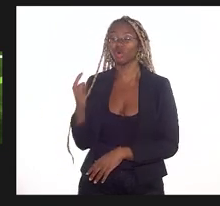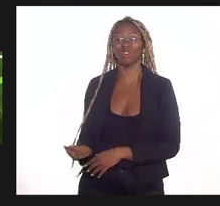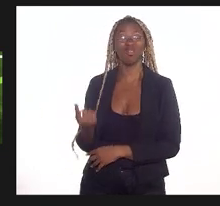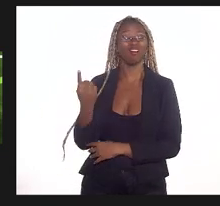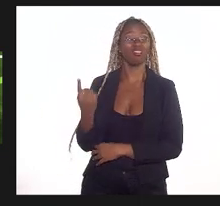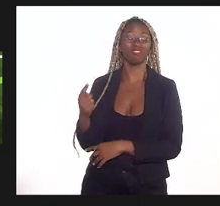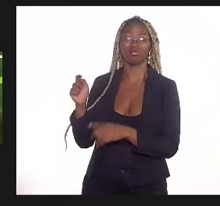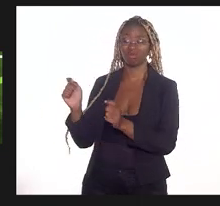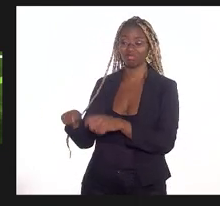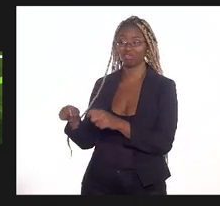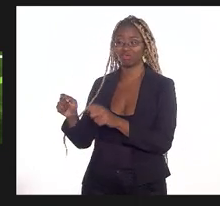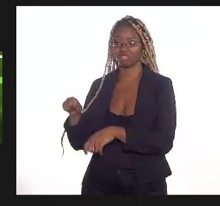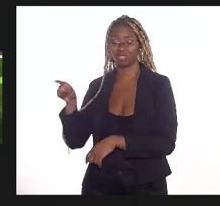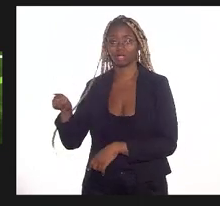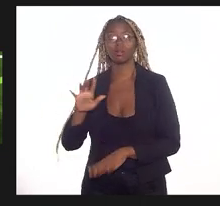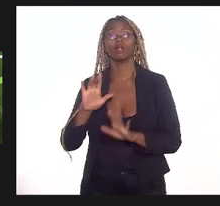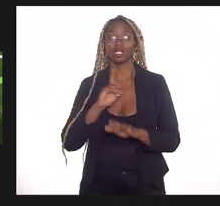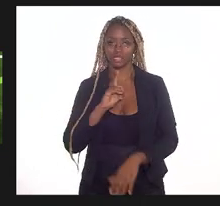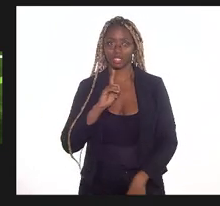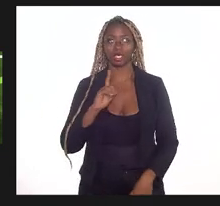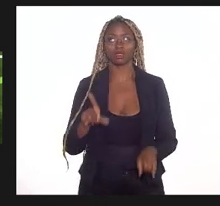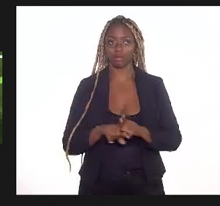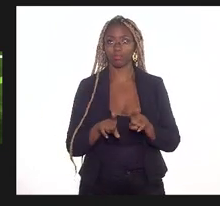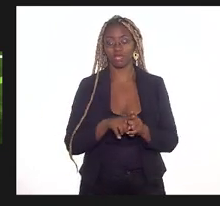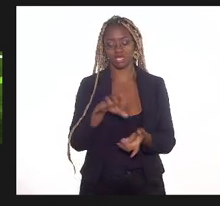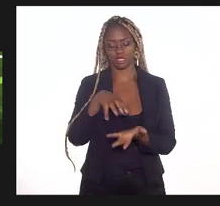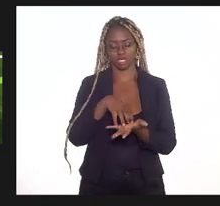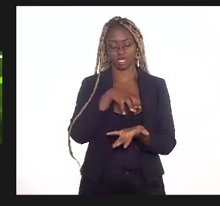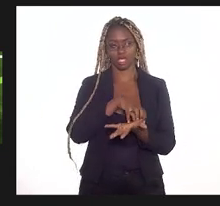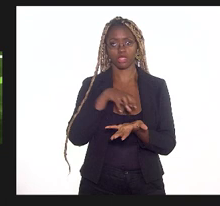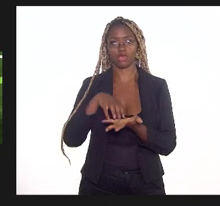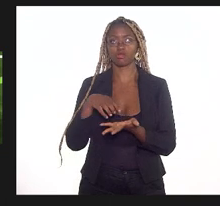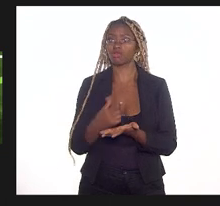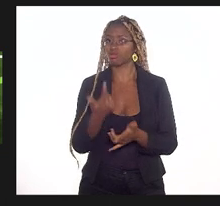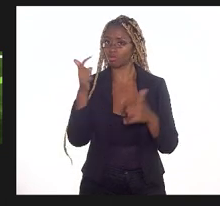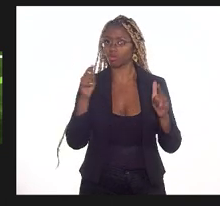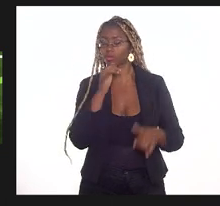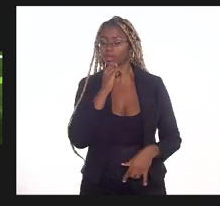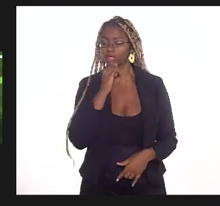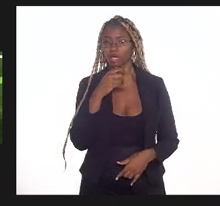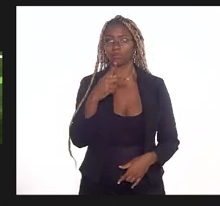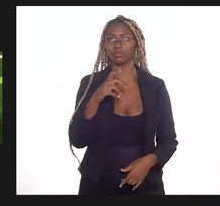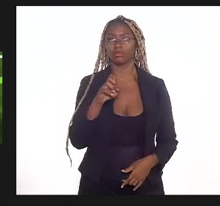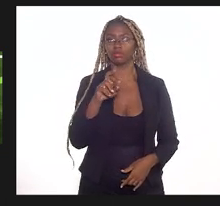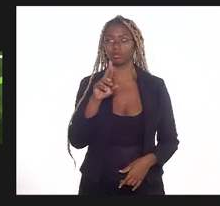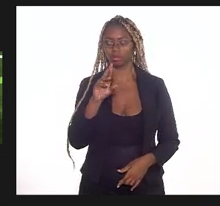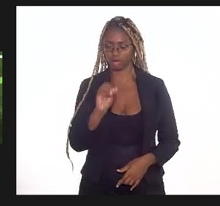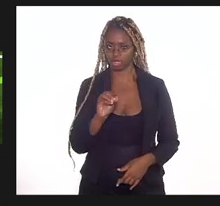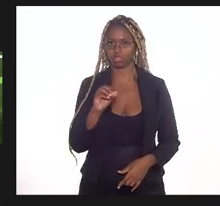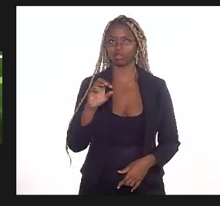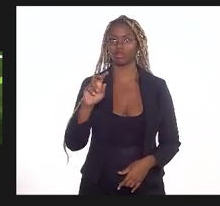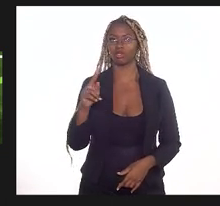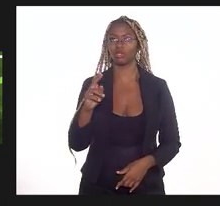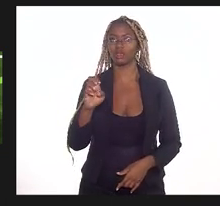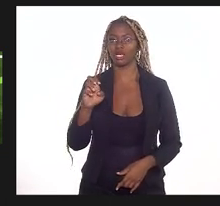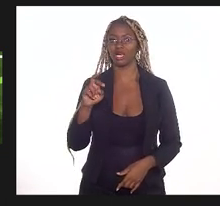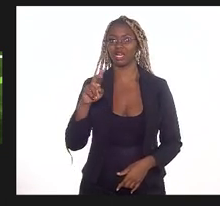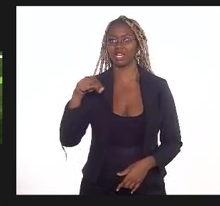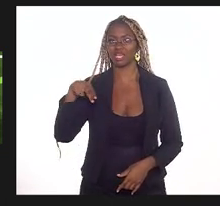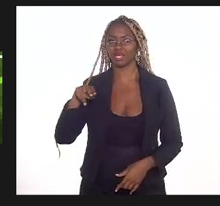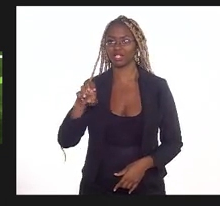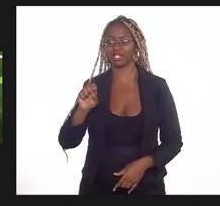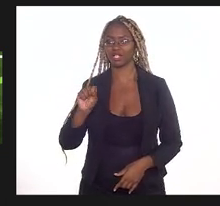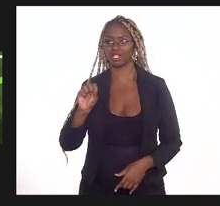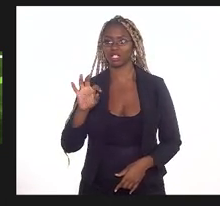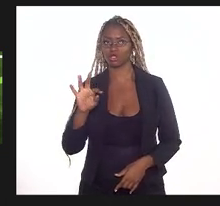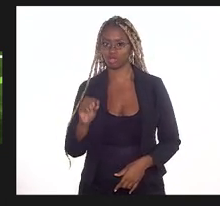gente tem outros centros que a gente sabe que atendem. O Pedro Ernesto é um deles, o Gafre é um deles, os hospitais universitários, de